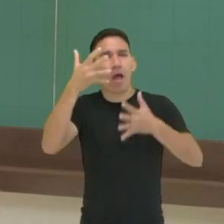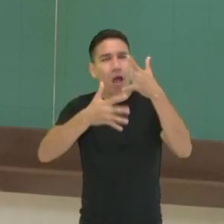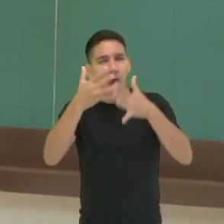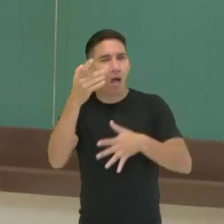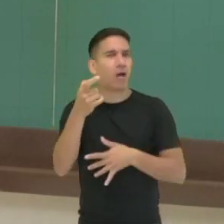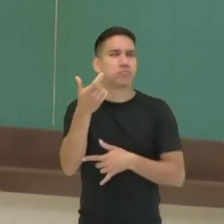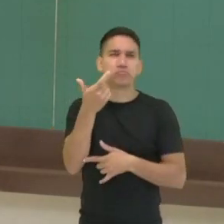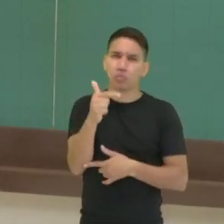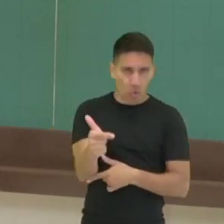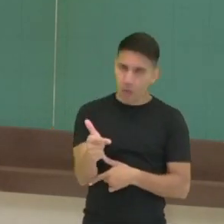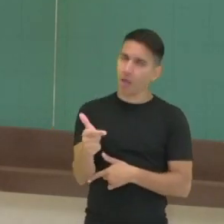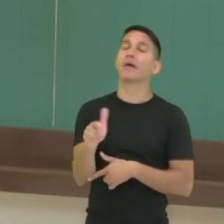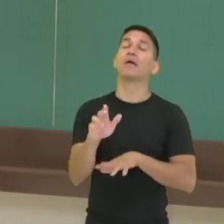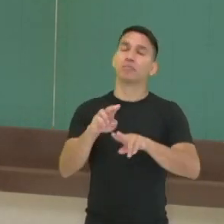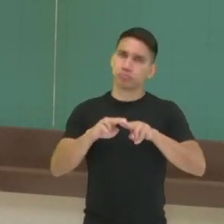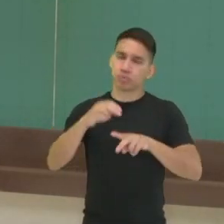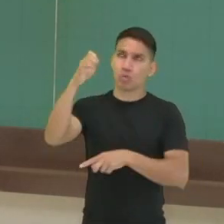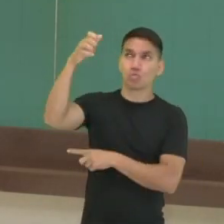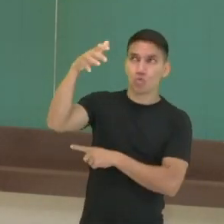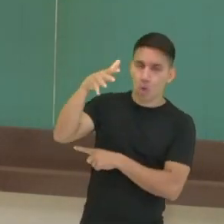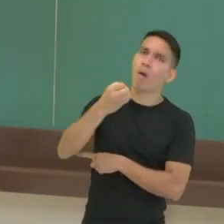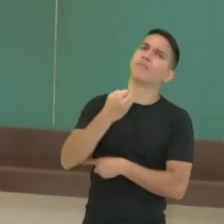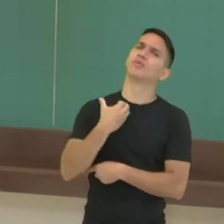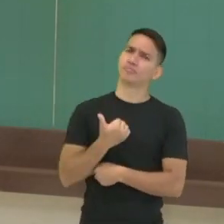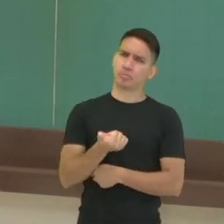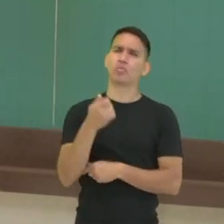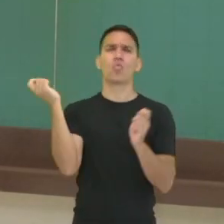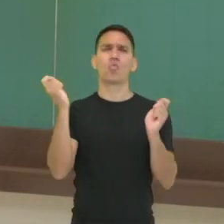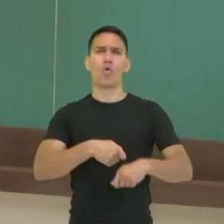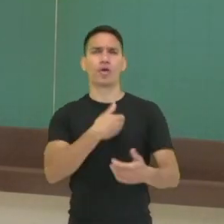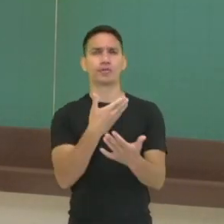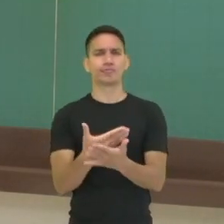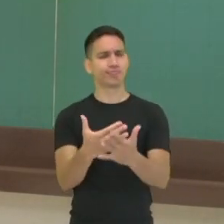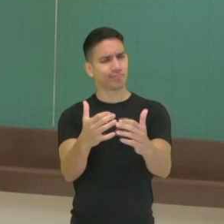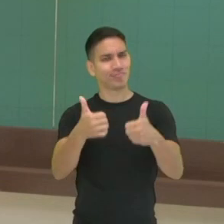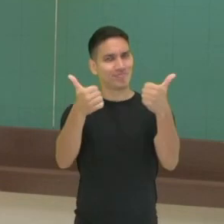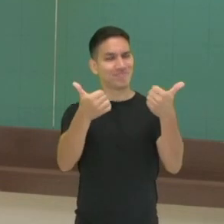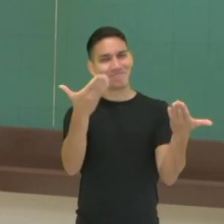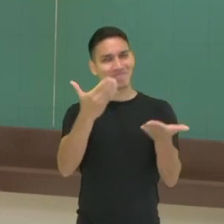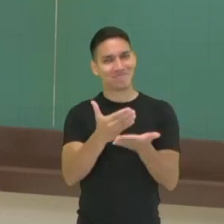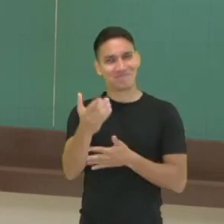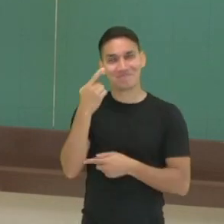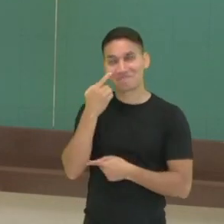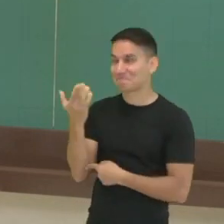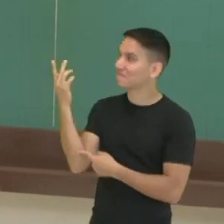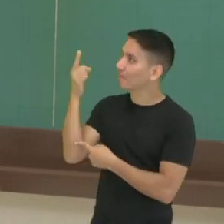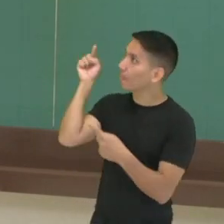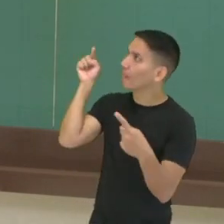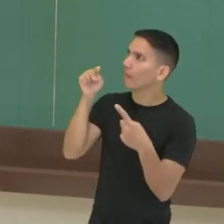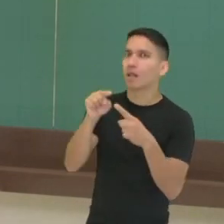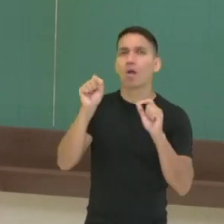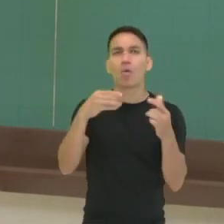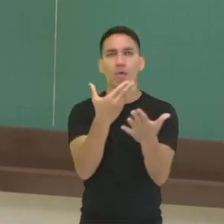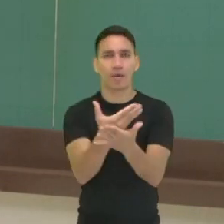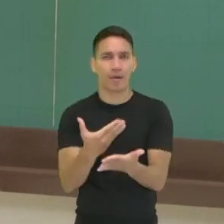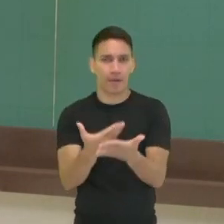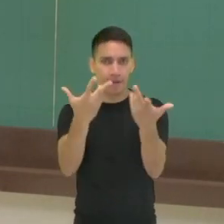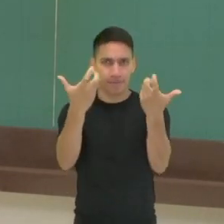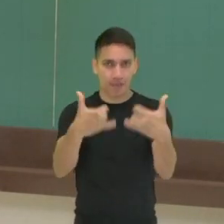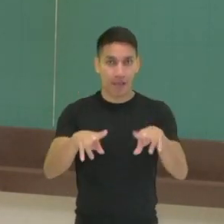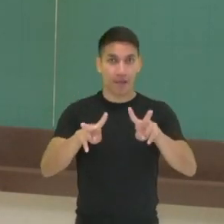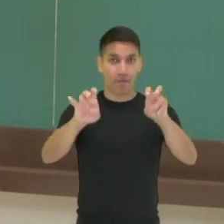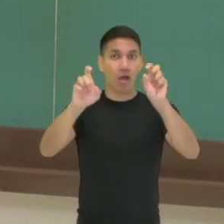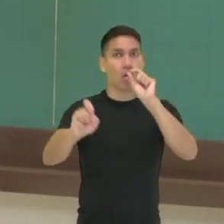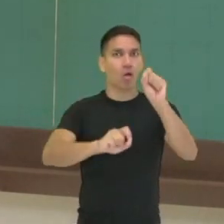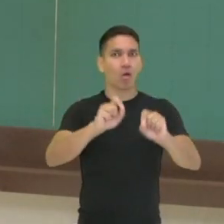boa iluminação, com certeza vai ser um sucesso para os seus estudos. Então vamos lá? Qual é o objetivo dessa aula